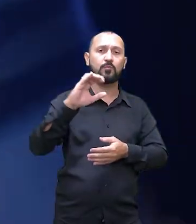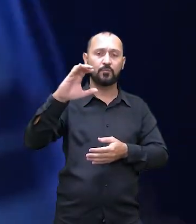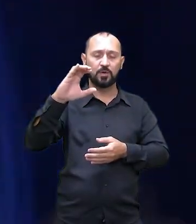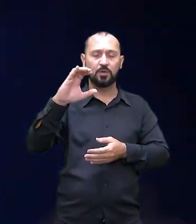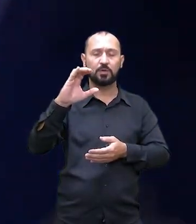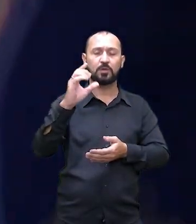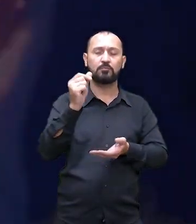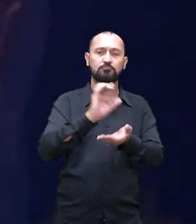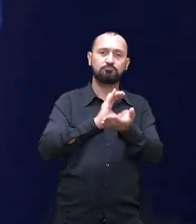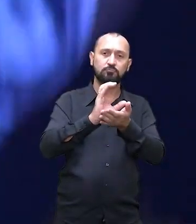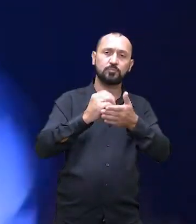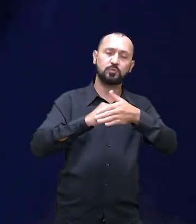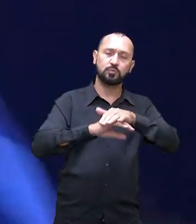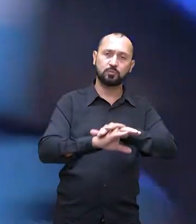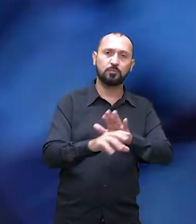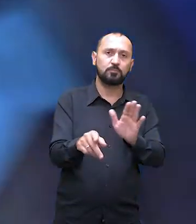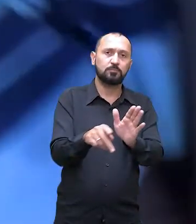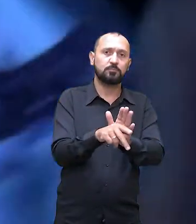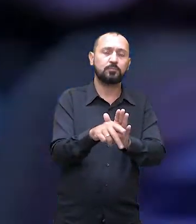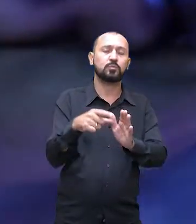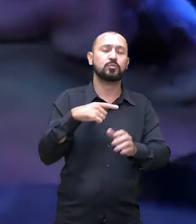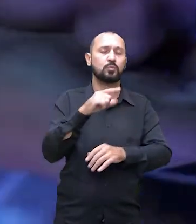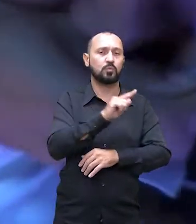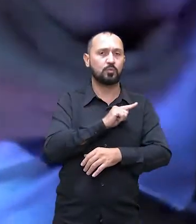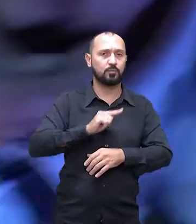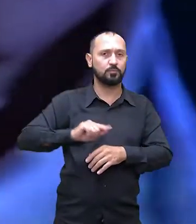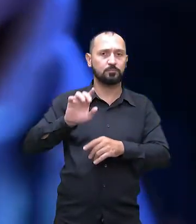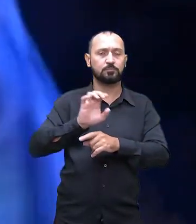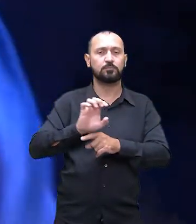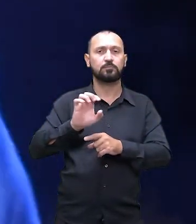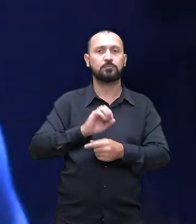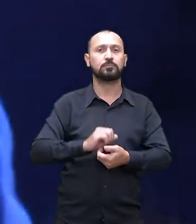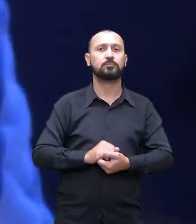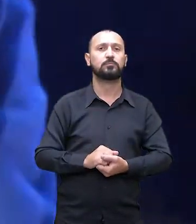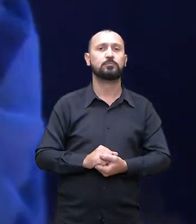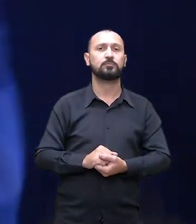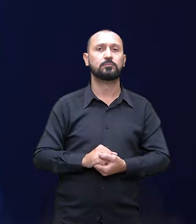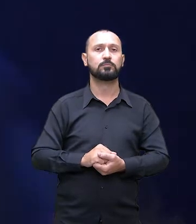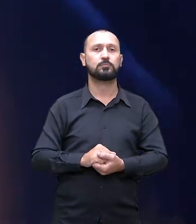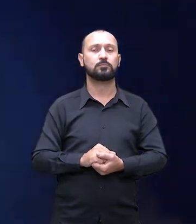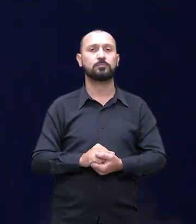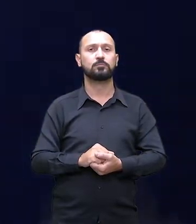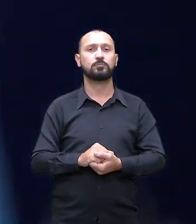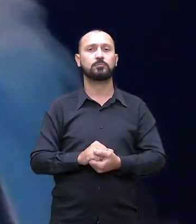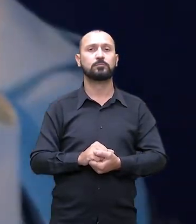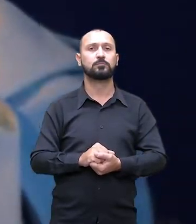FIC, Fundo de Investimentos Culturais, do Governo do Estado.